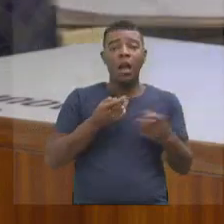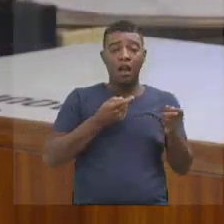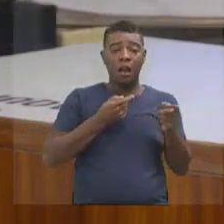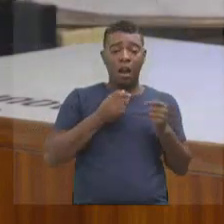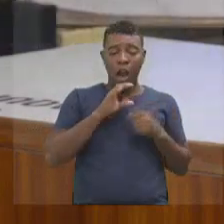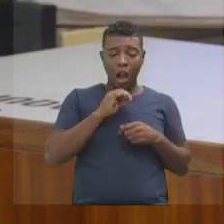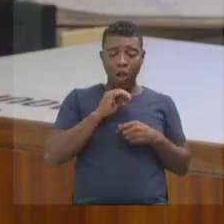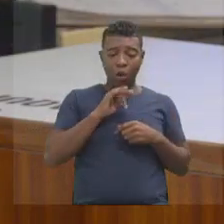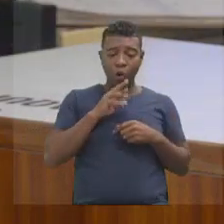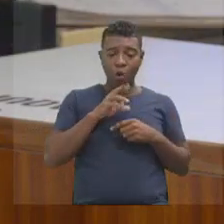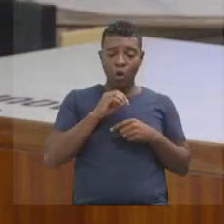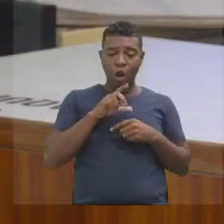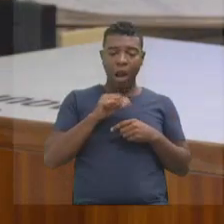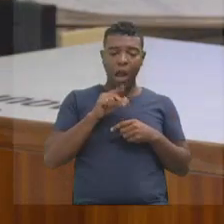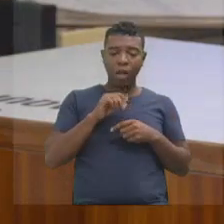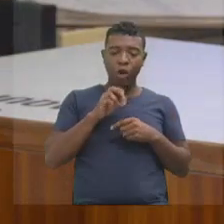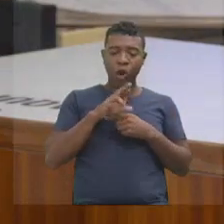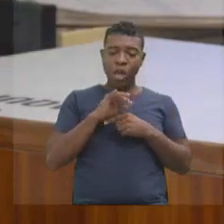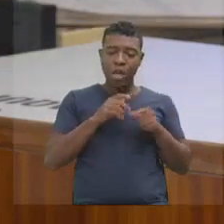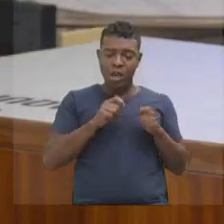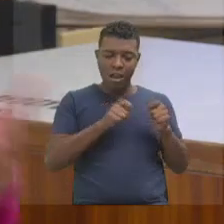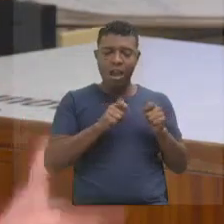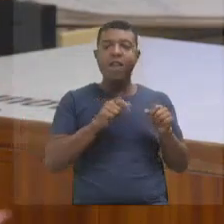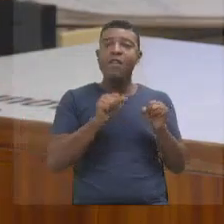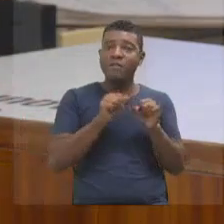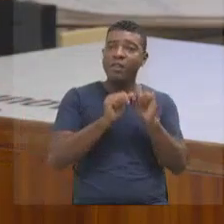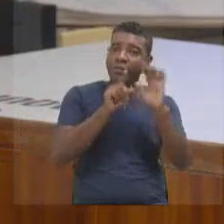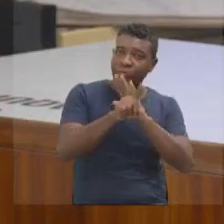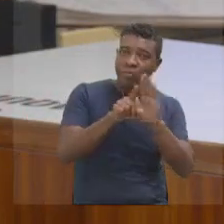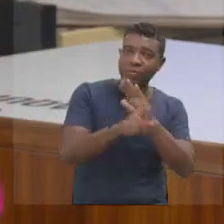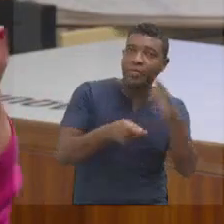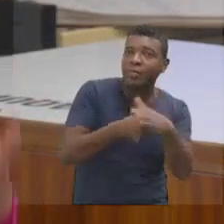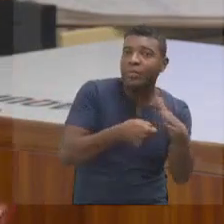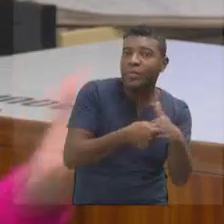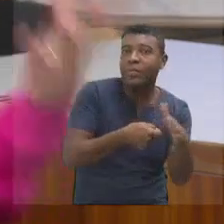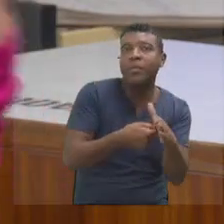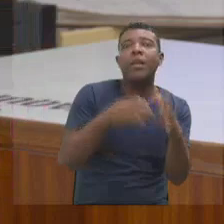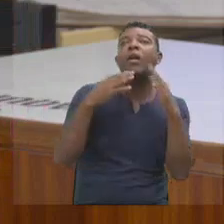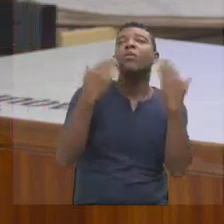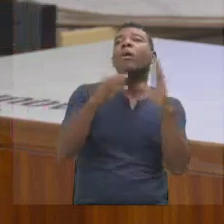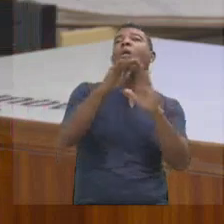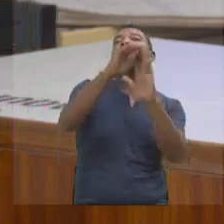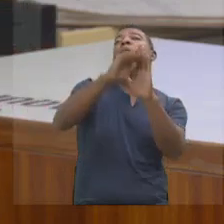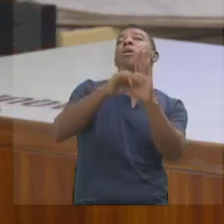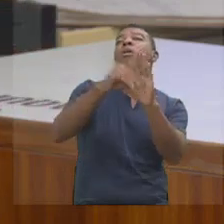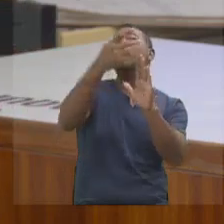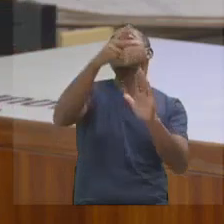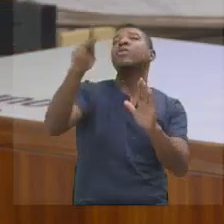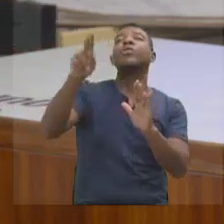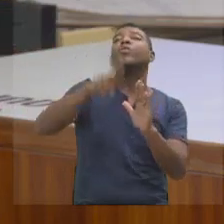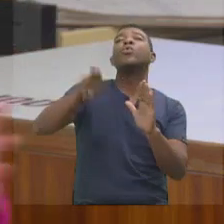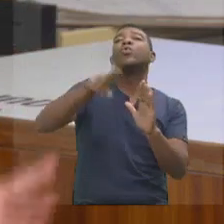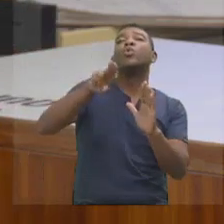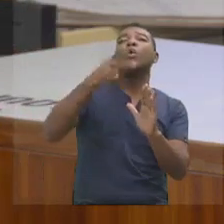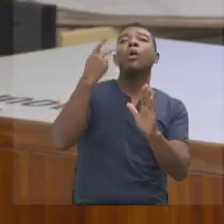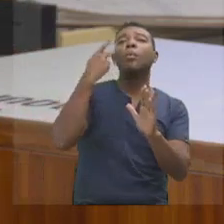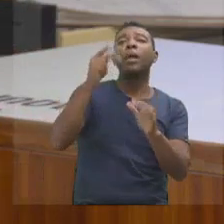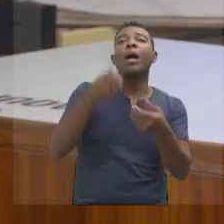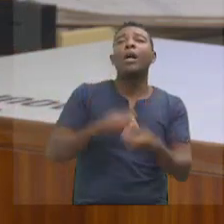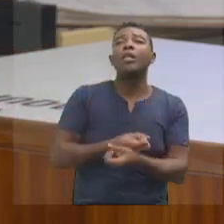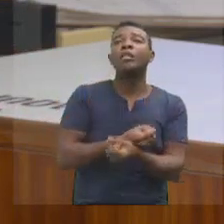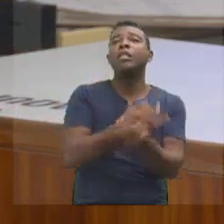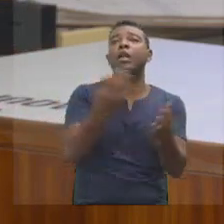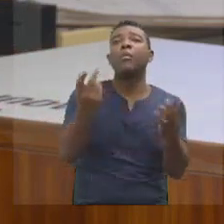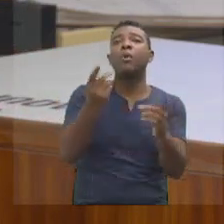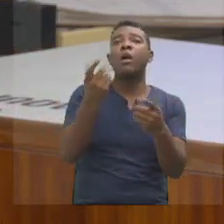secretaria de estado de saúde sobre essa destinação e é importante a gente saber quais que foram os critérios que vocês utilizaram para distribuir